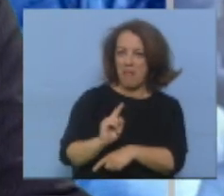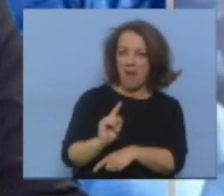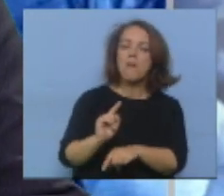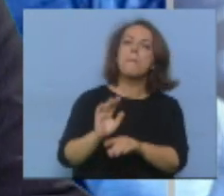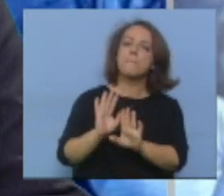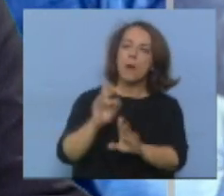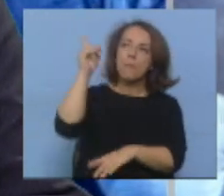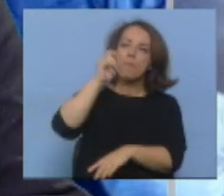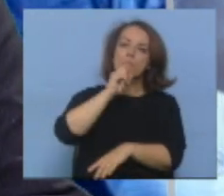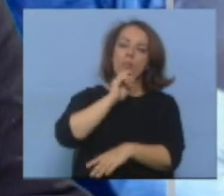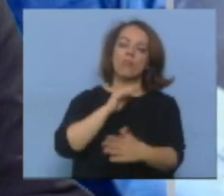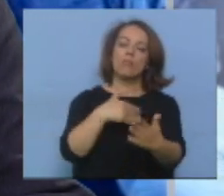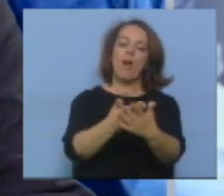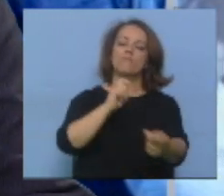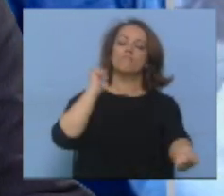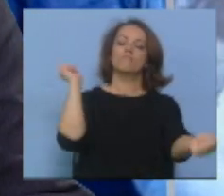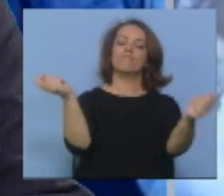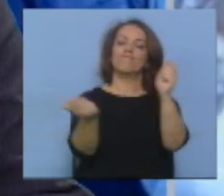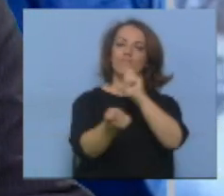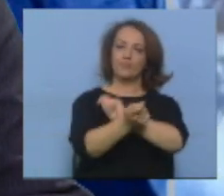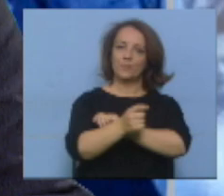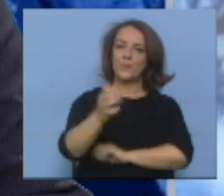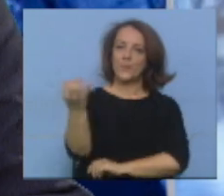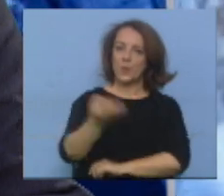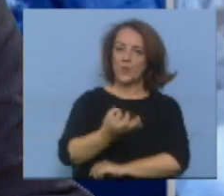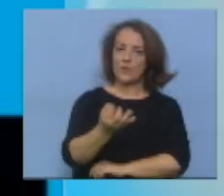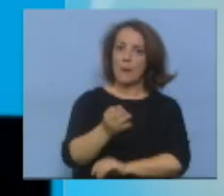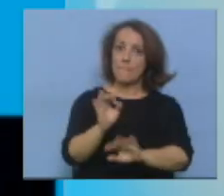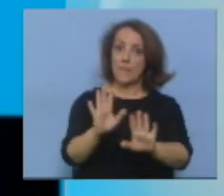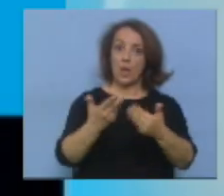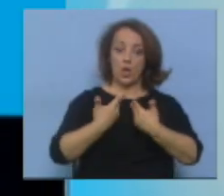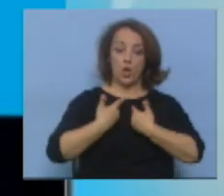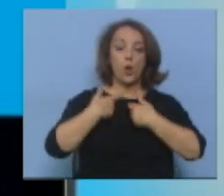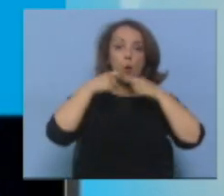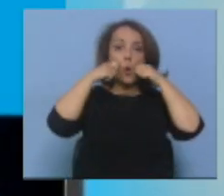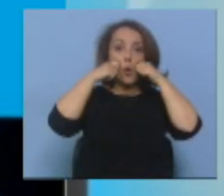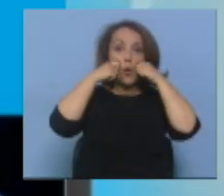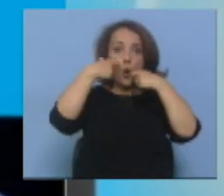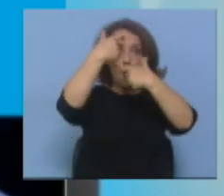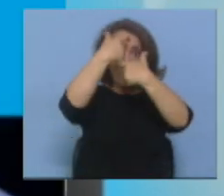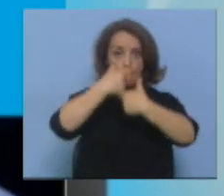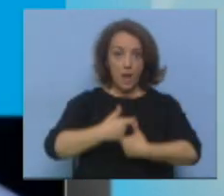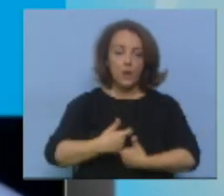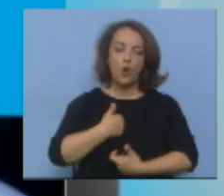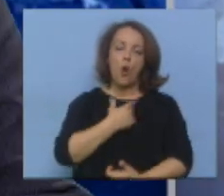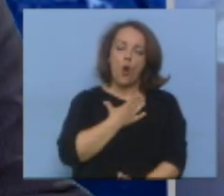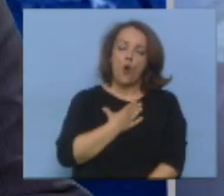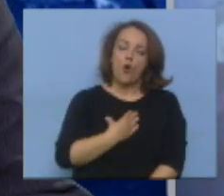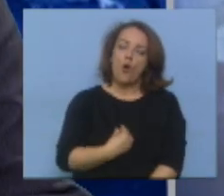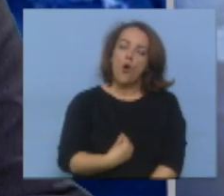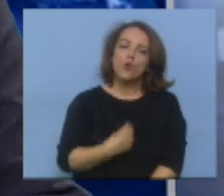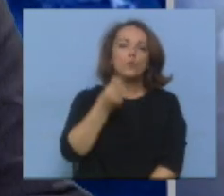subverter as ordens da natureza. Mas eu, enquanto humano, gosto dessa